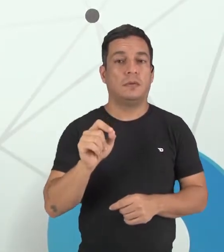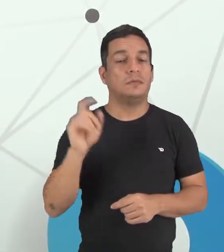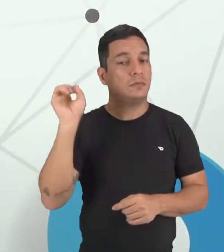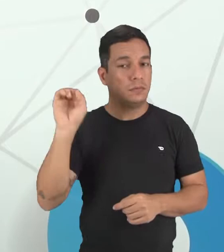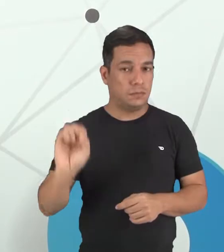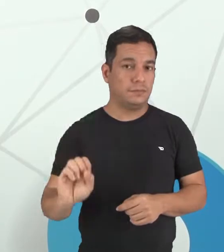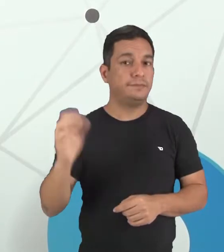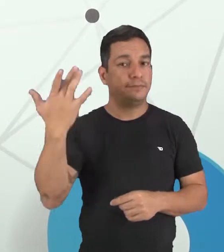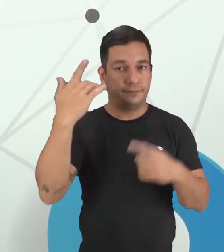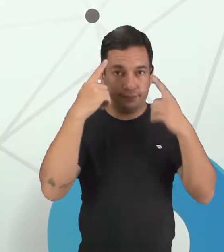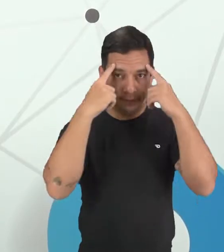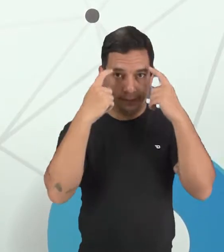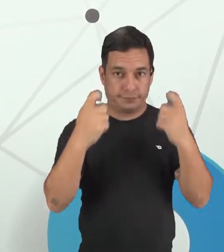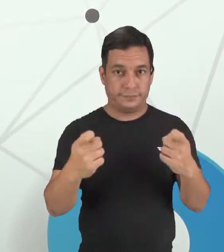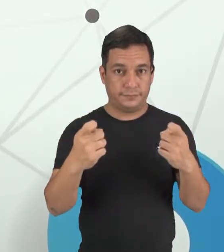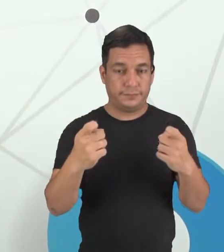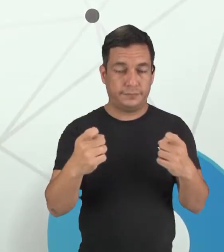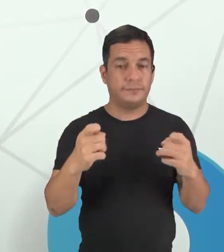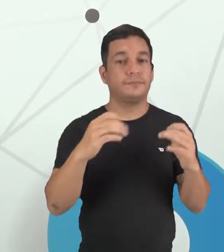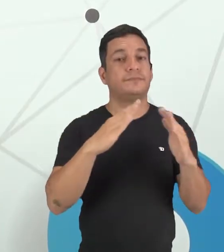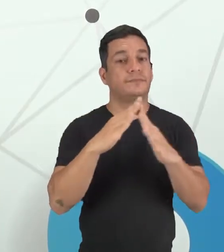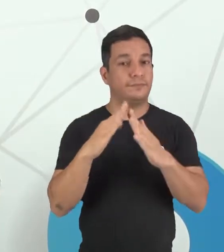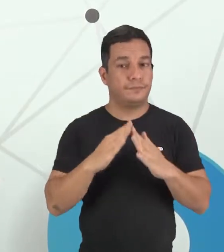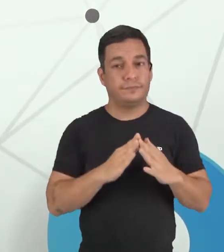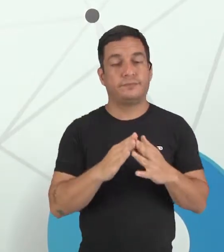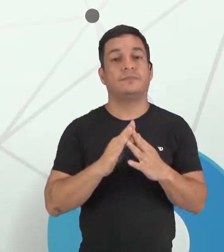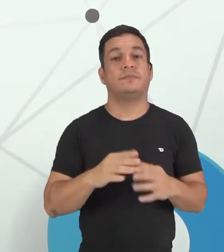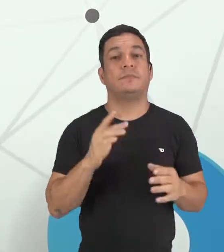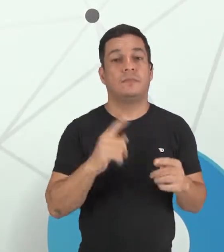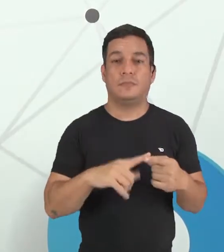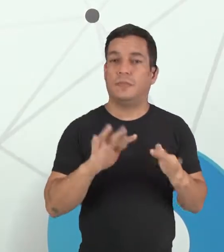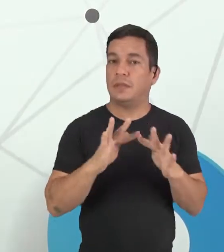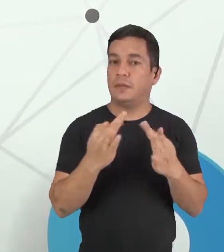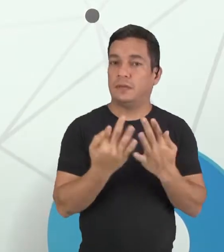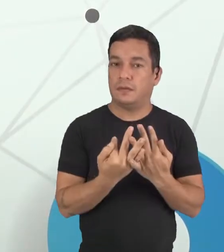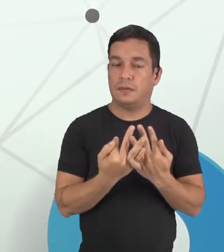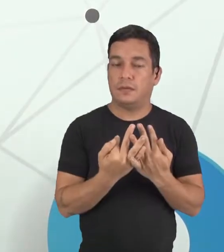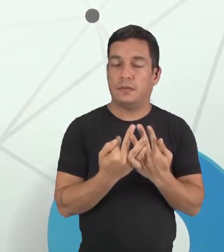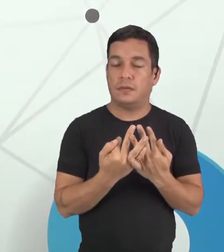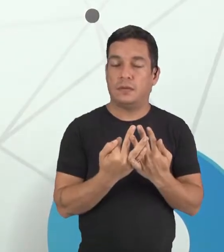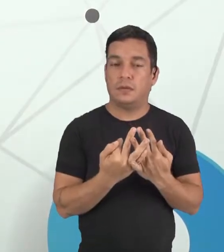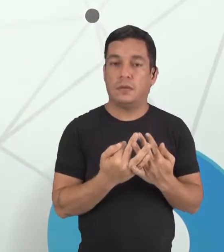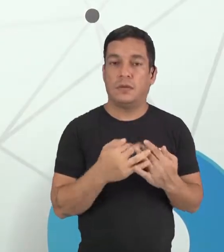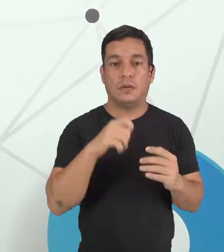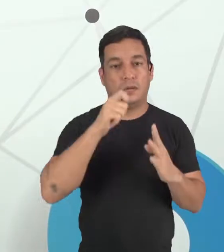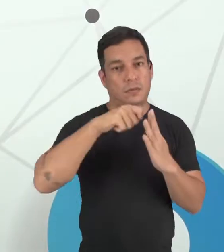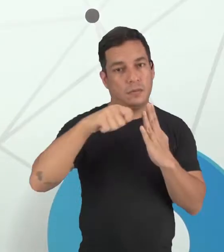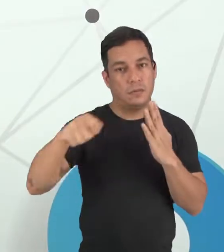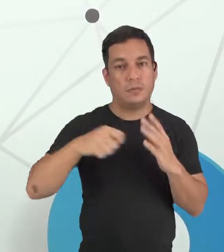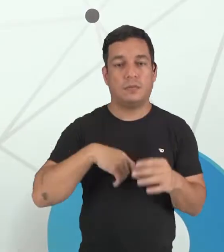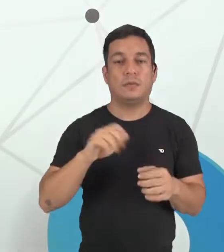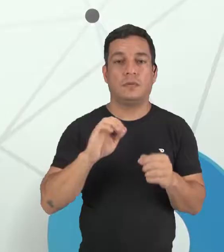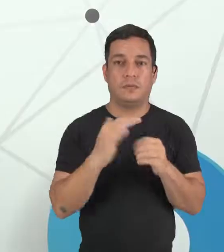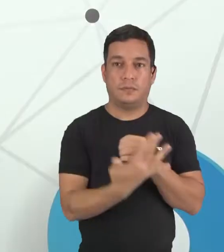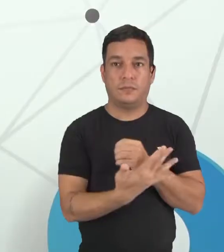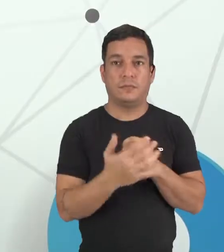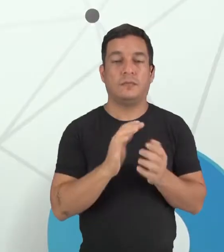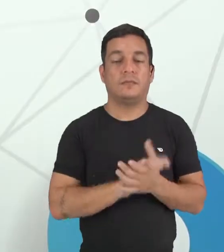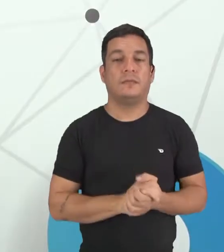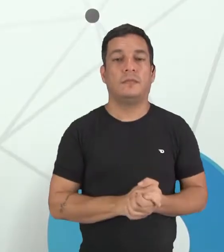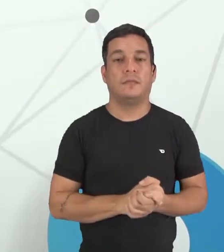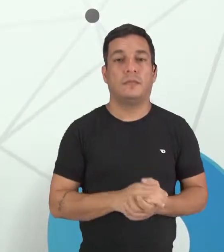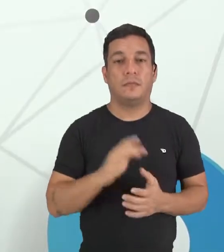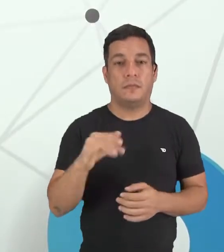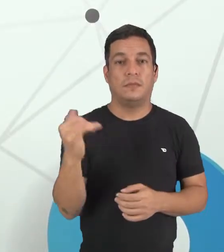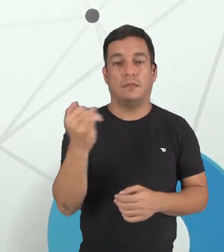desses casos de violência doméstica no âmbito familiar nos primeiros meses de pandemia. É